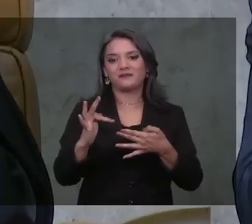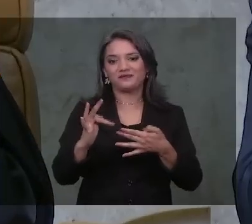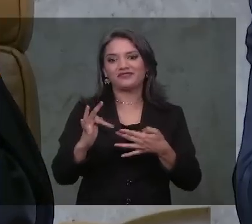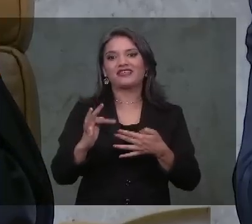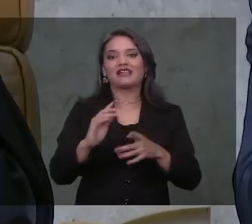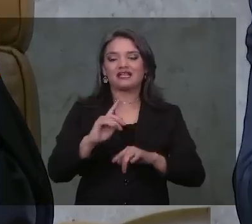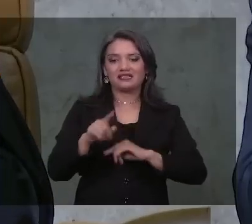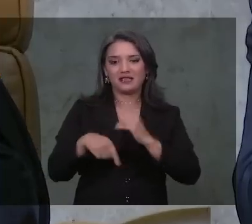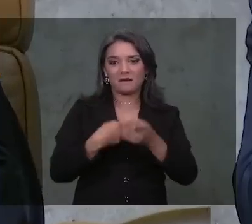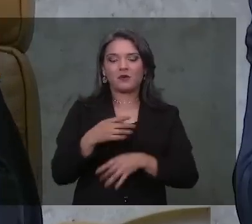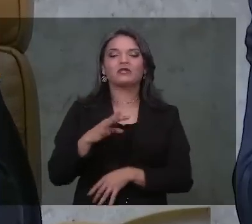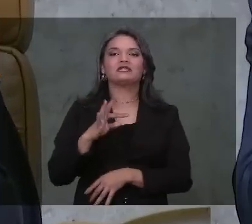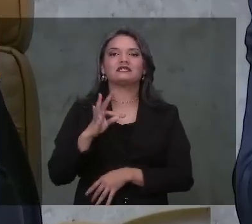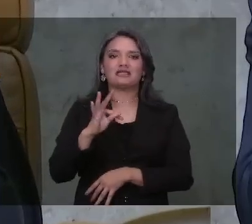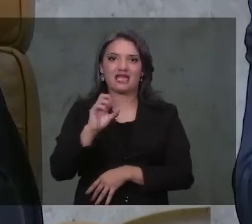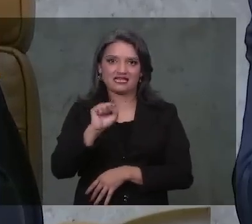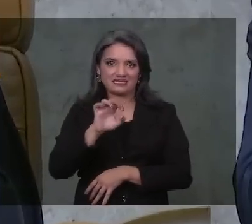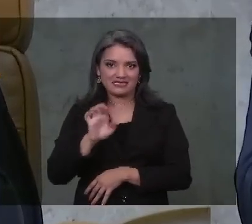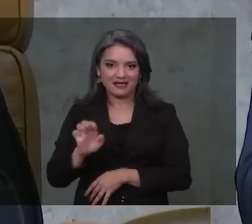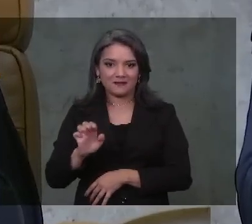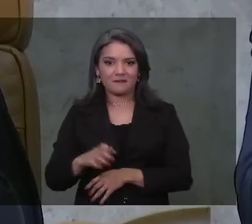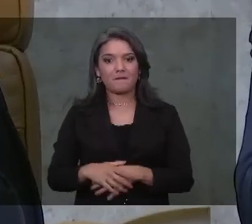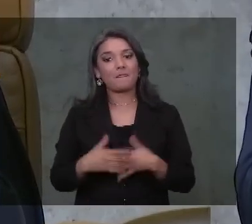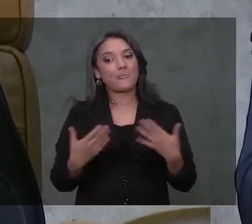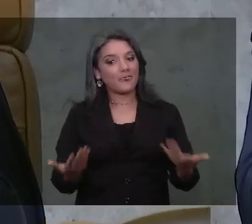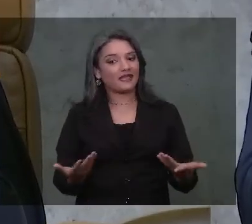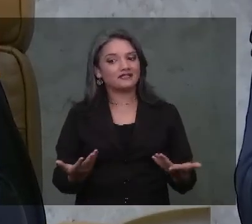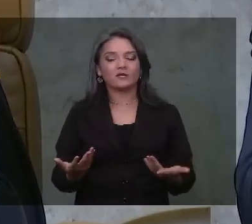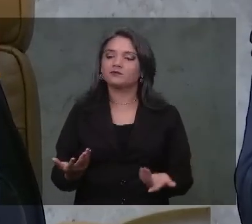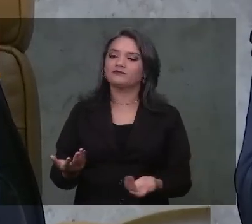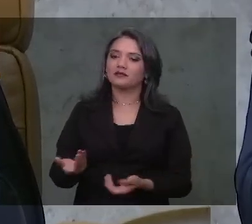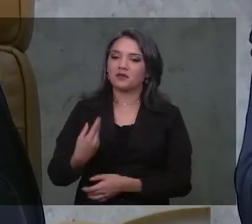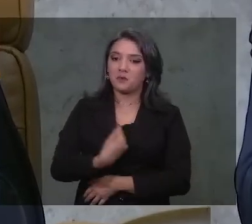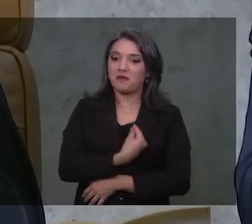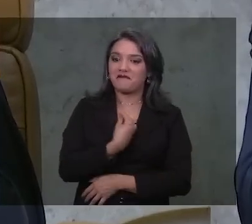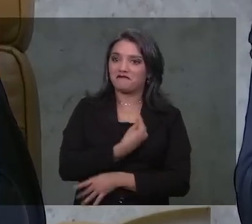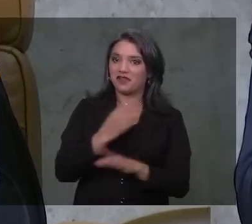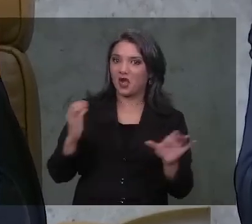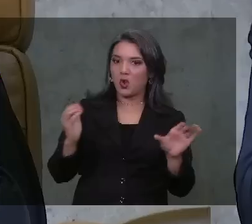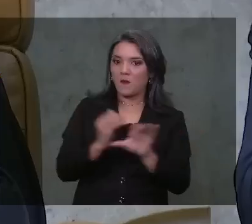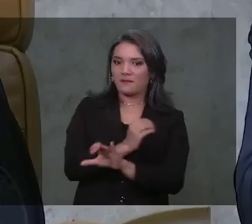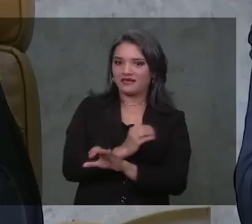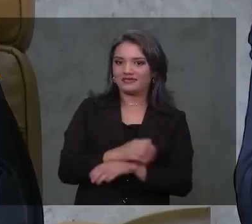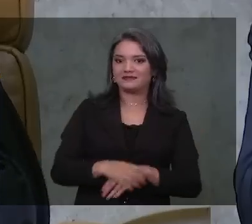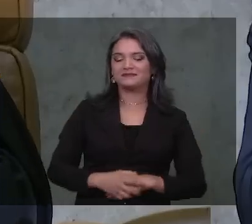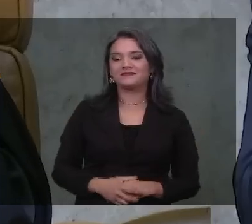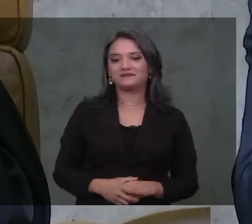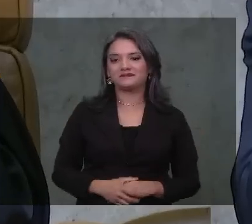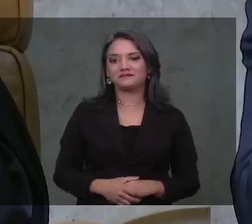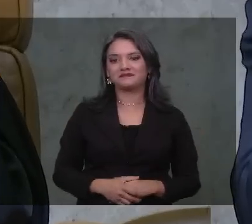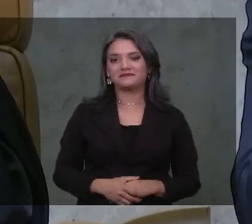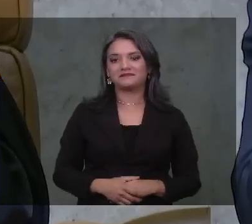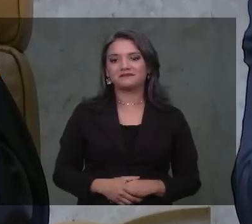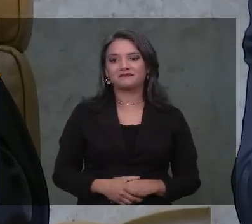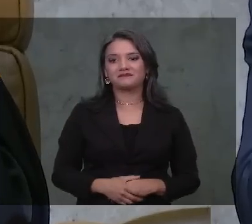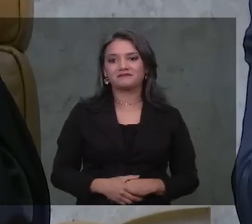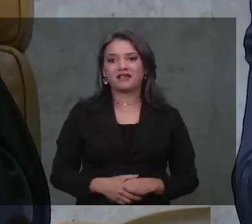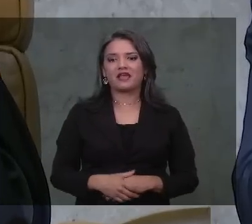Tribunal Superior Eleitoral. Uma vida completa, minha querida presidente. Por onde passou,